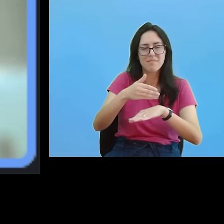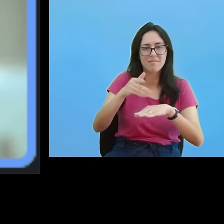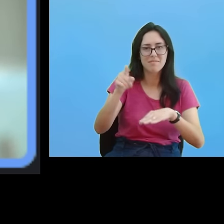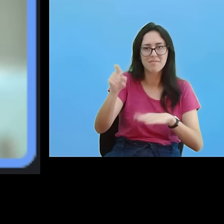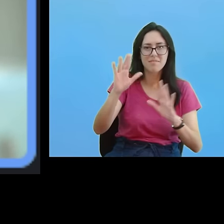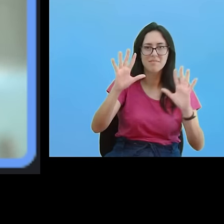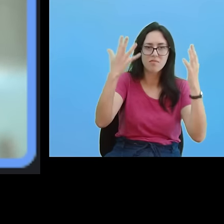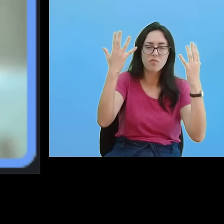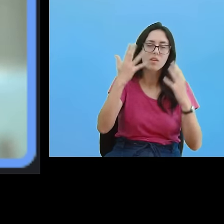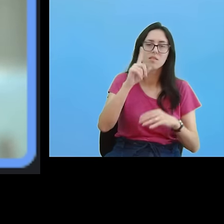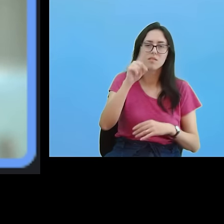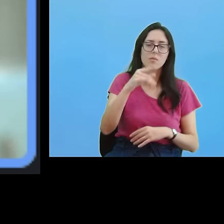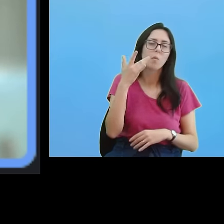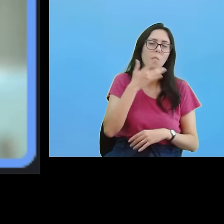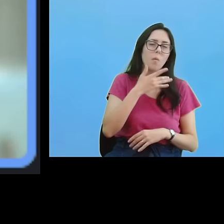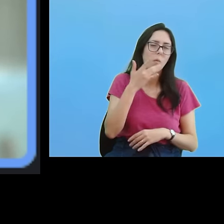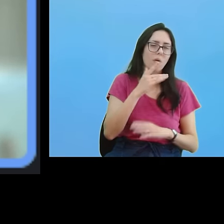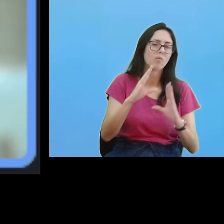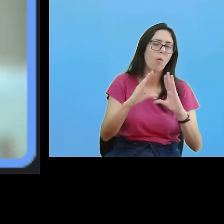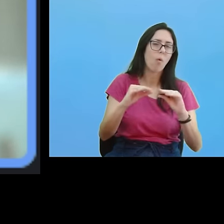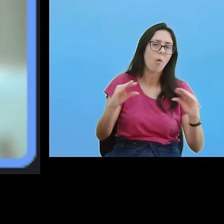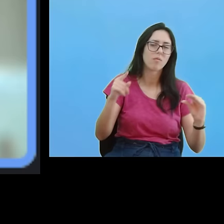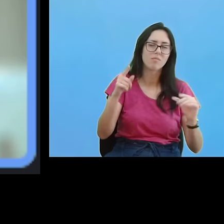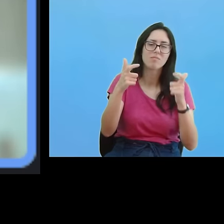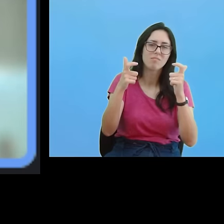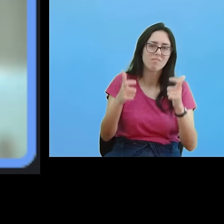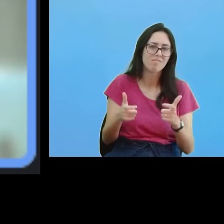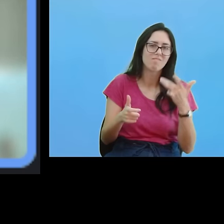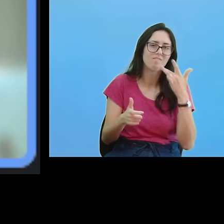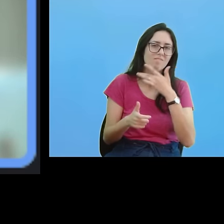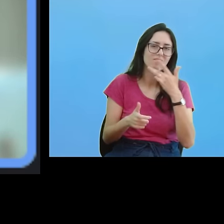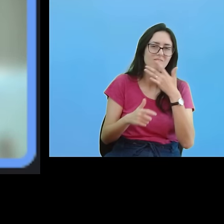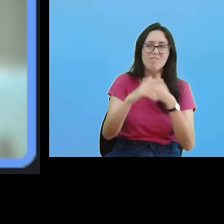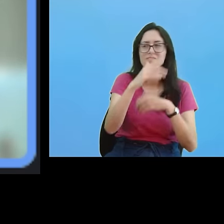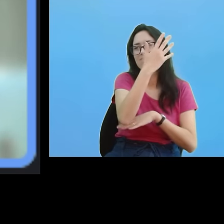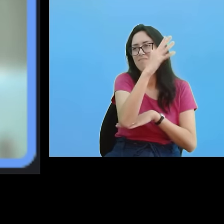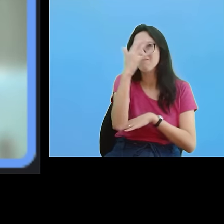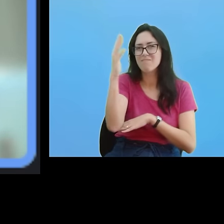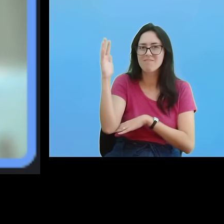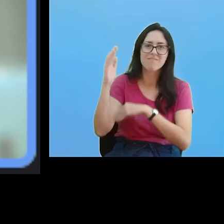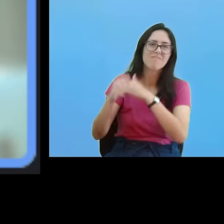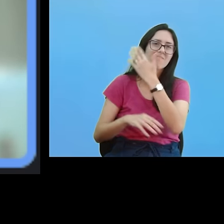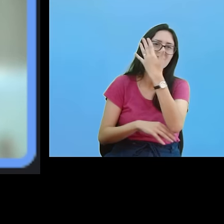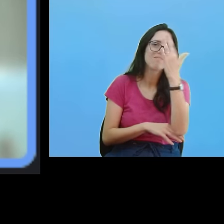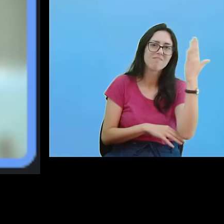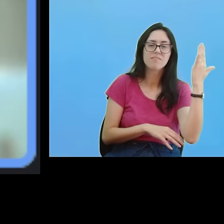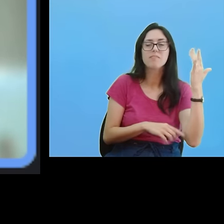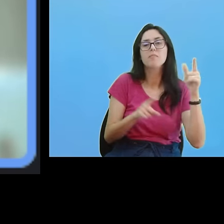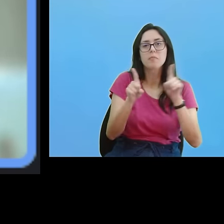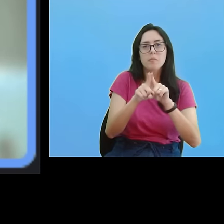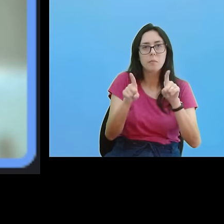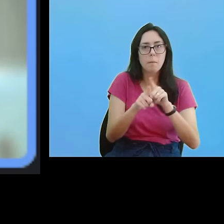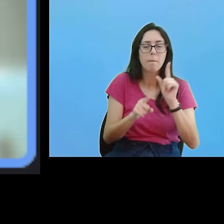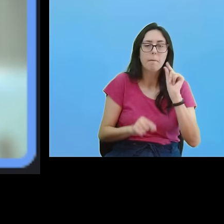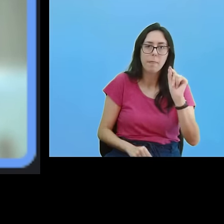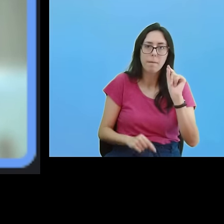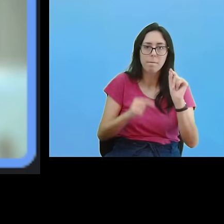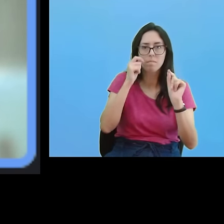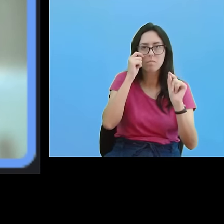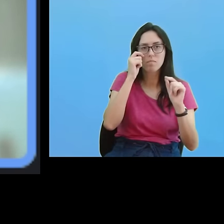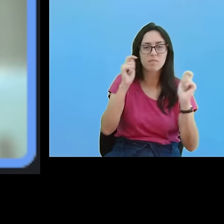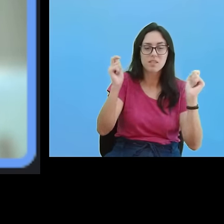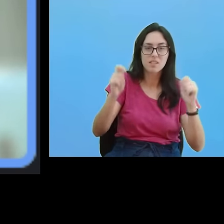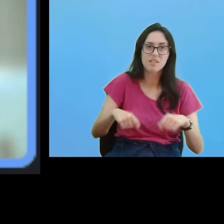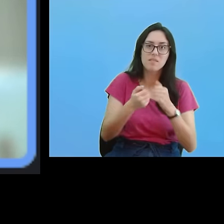espaço acolhedor, né, num ambiente bastante arborizado e que teve a possibilidade então de trazer